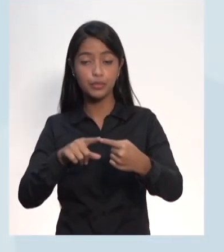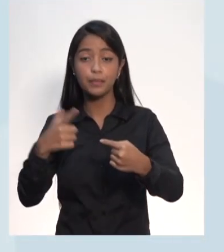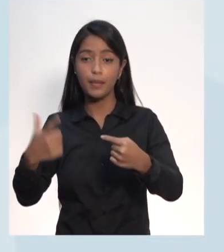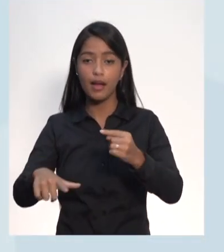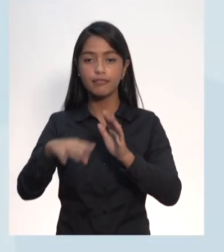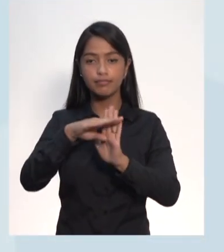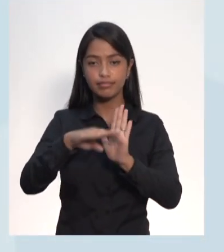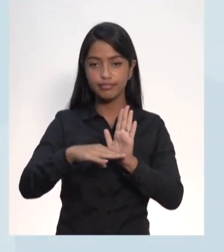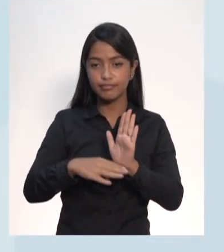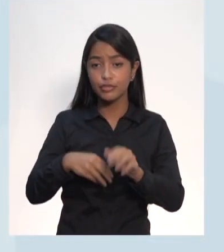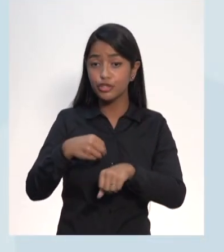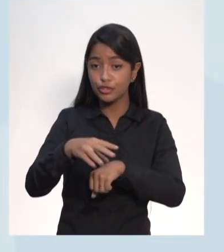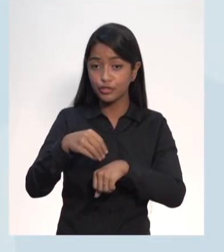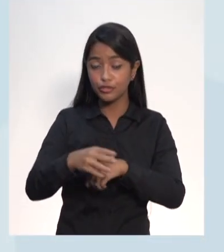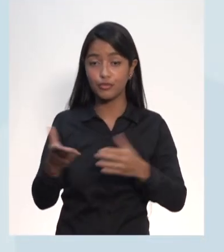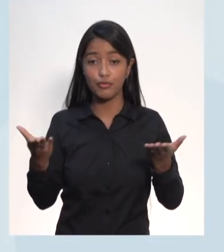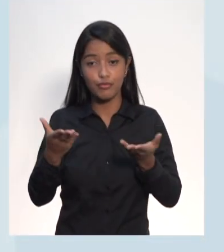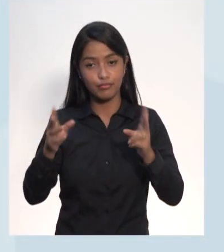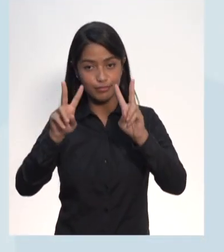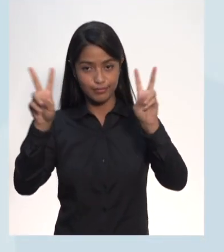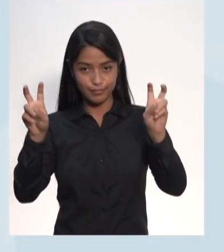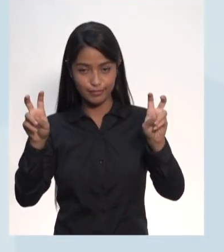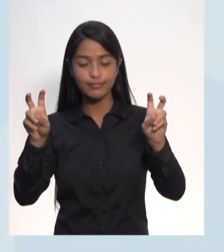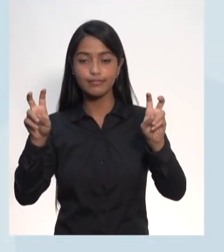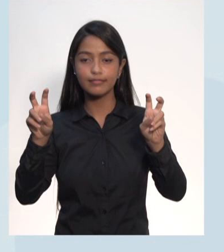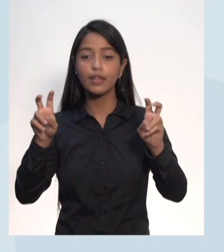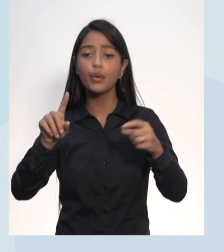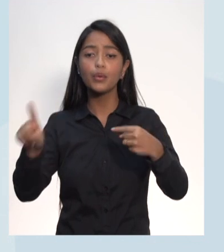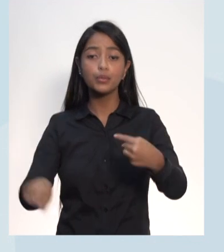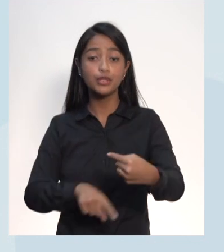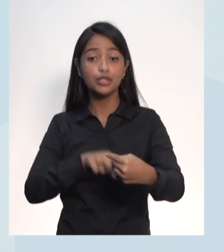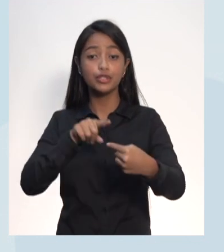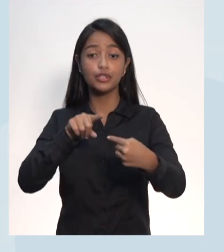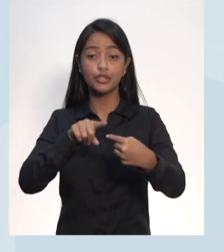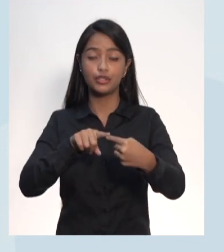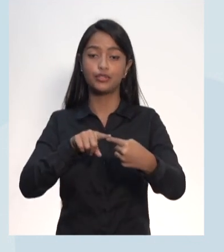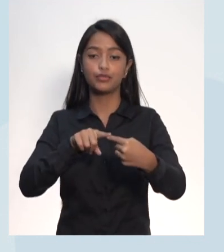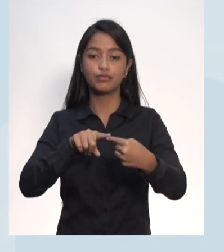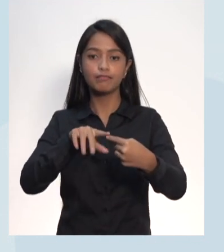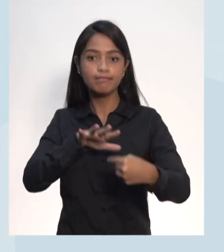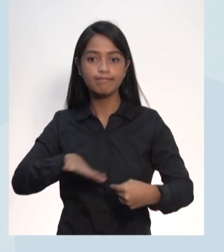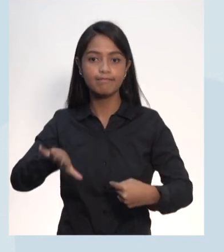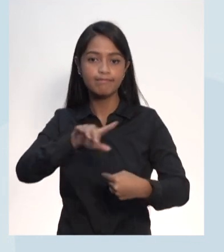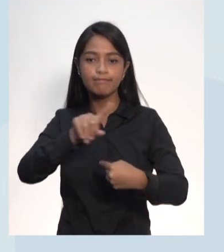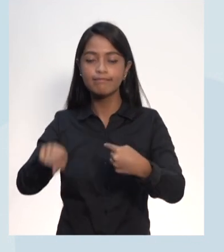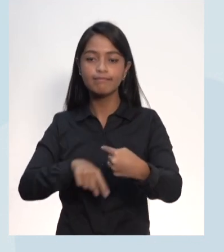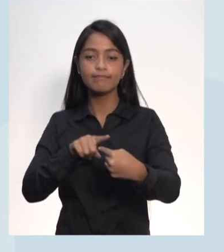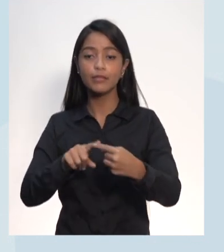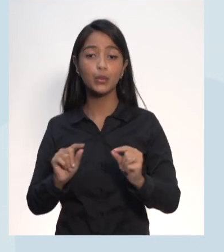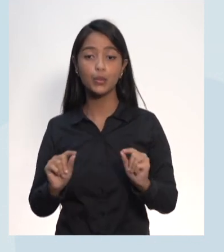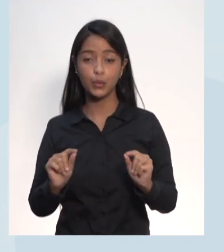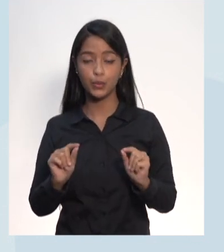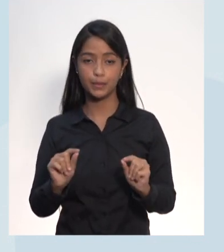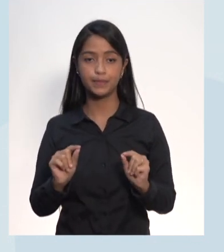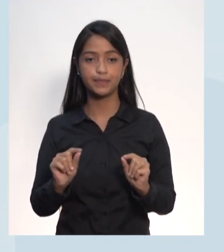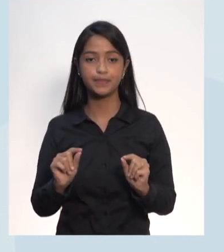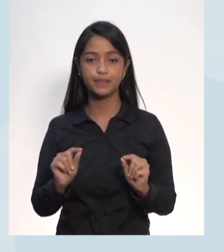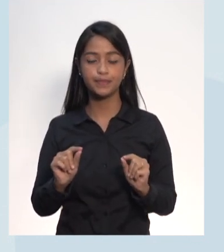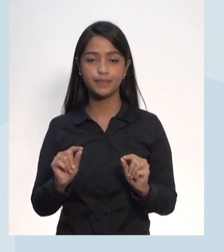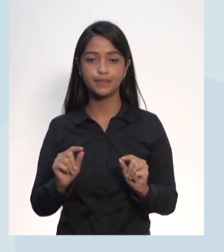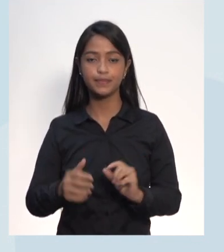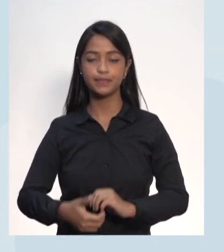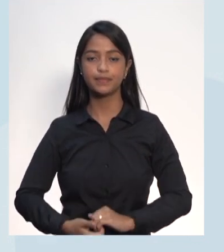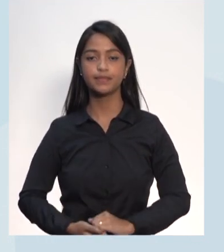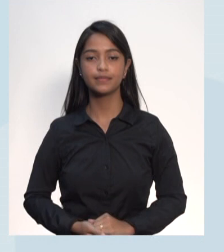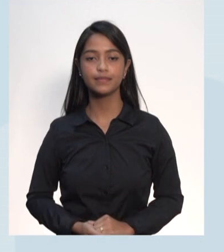para a nossa pauta. Tá? Então, como objetivo geral, aí nós temos a apresentação,